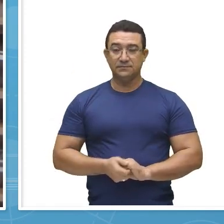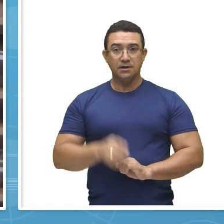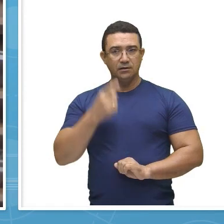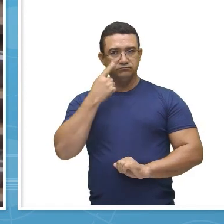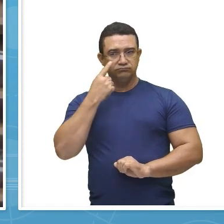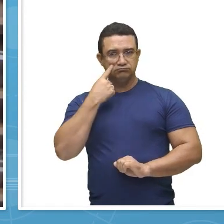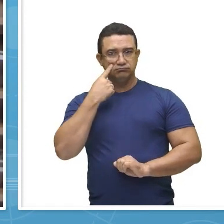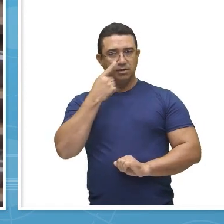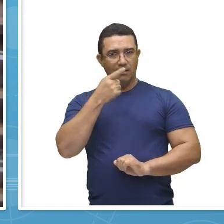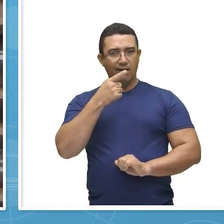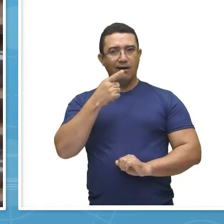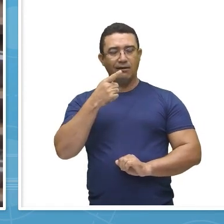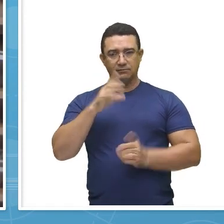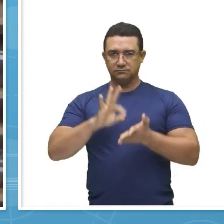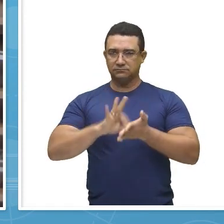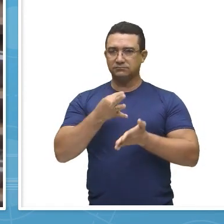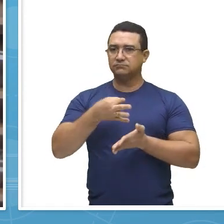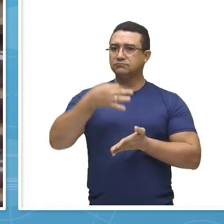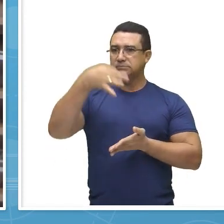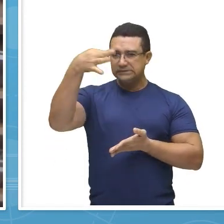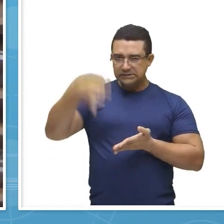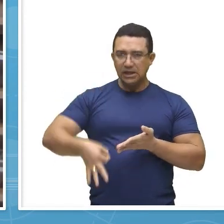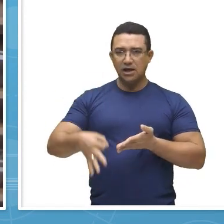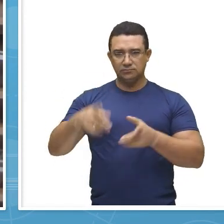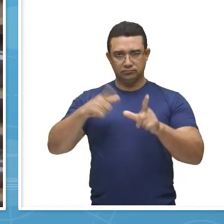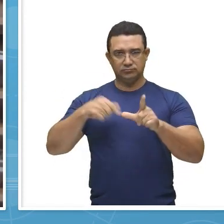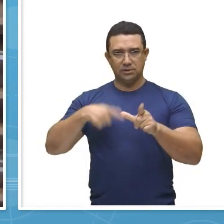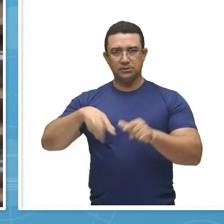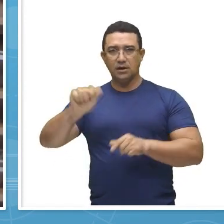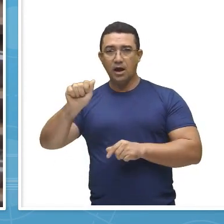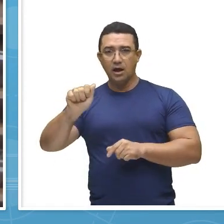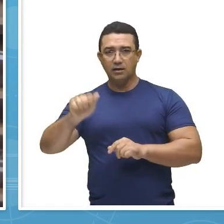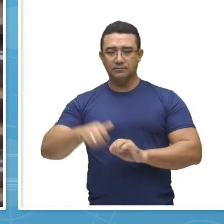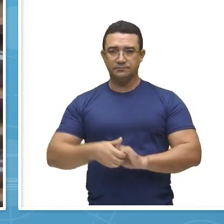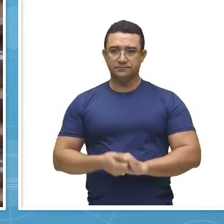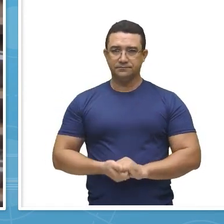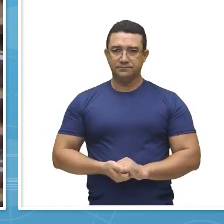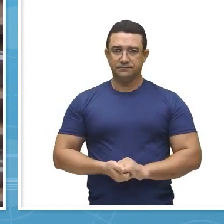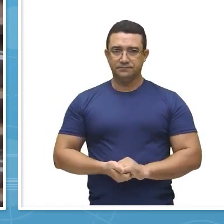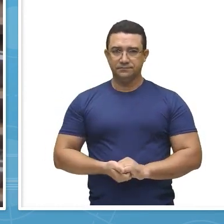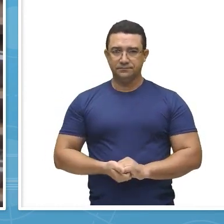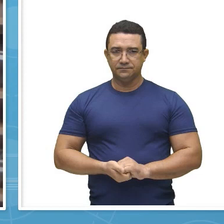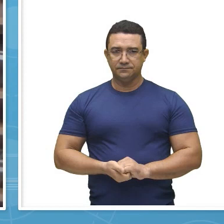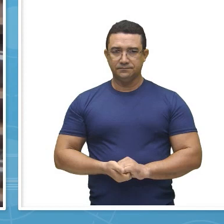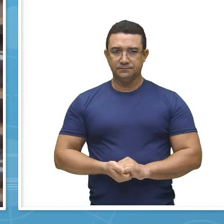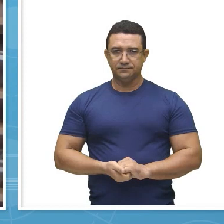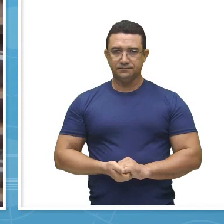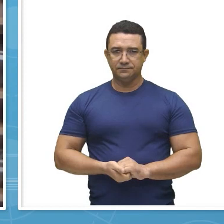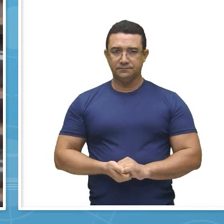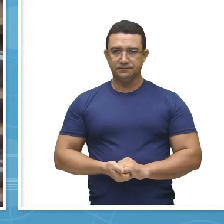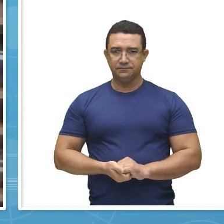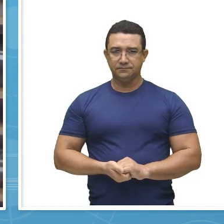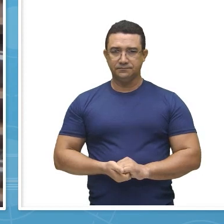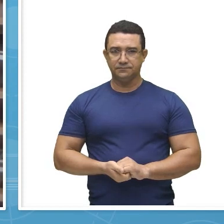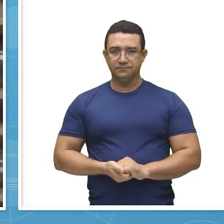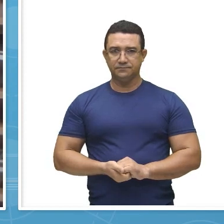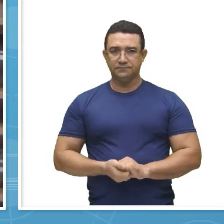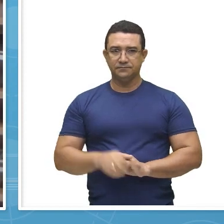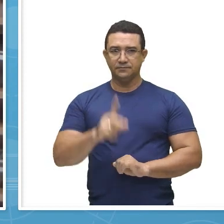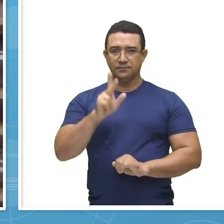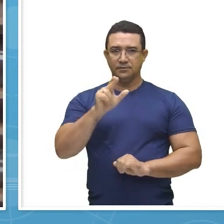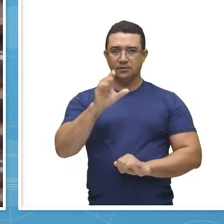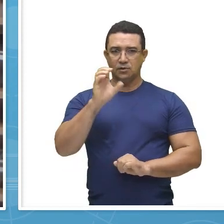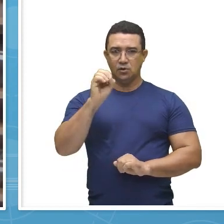aí, letra A, tá, queridos? Vejam aquelas palavrinhas-chave que ficaram para vocês aí. Escola Estadual Benjamin Magalhães, o